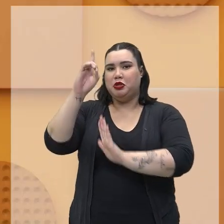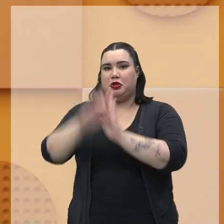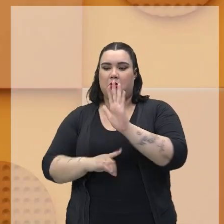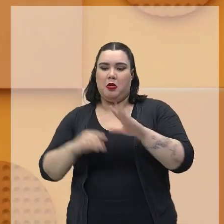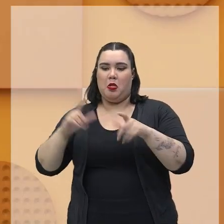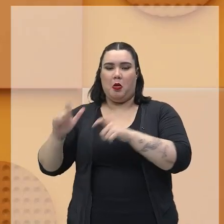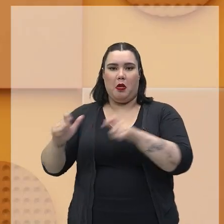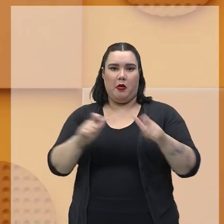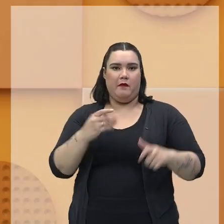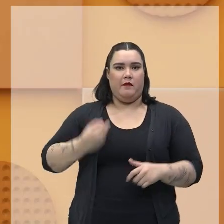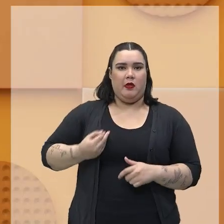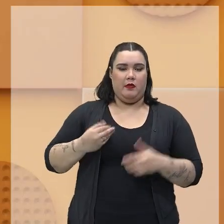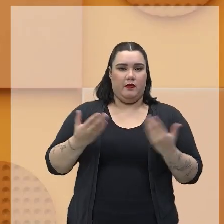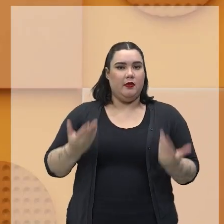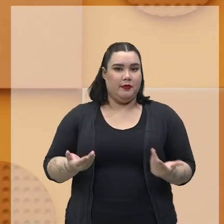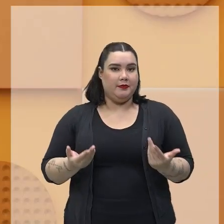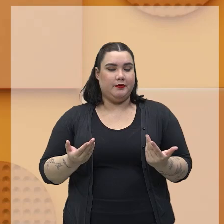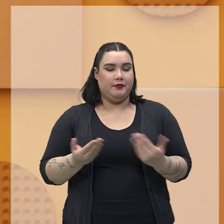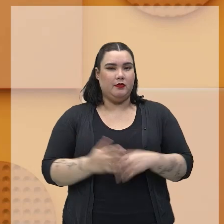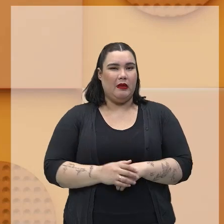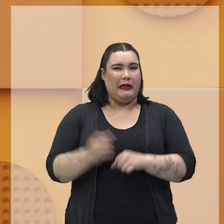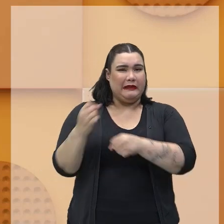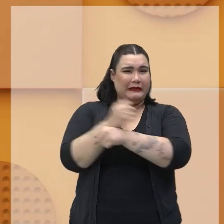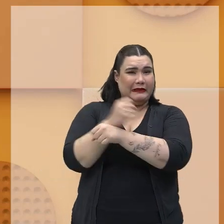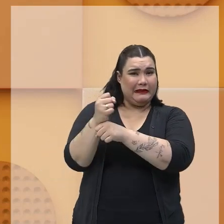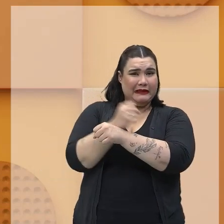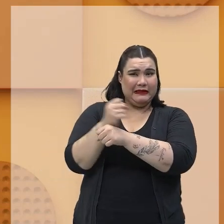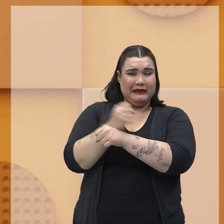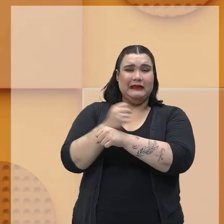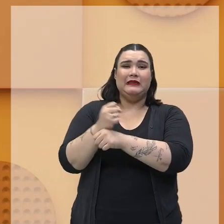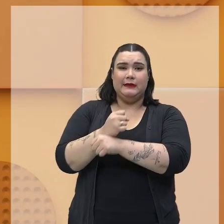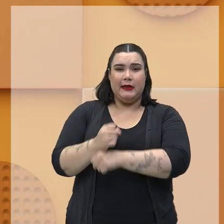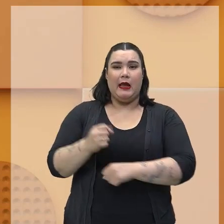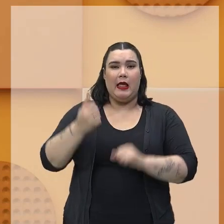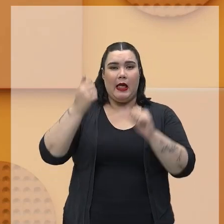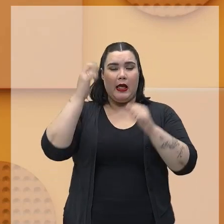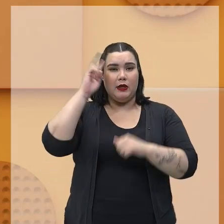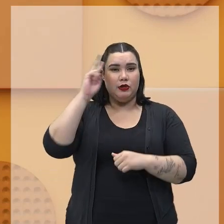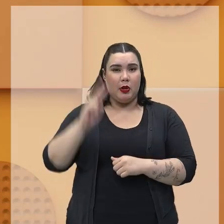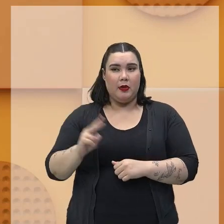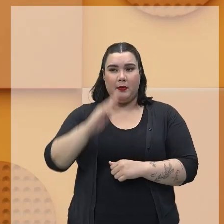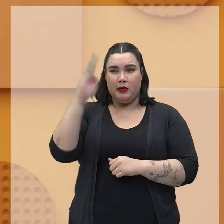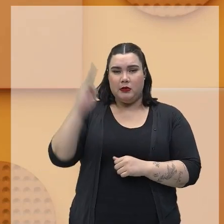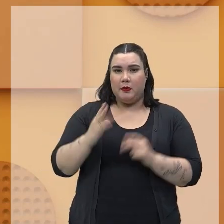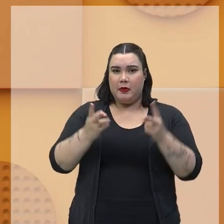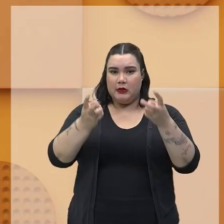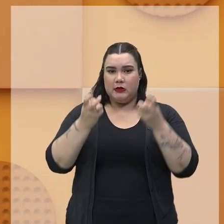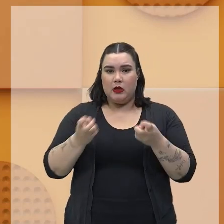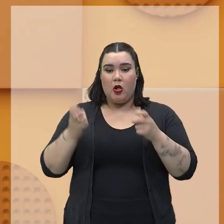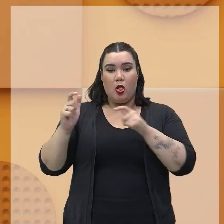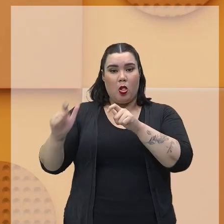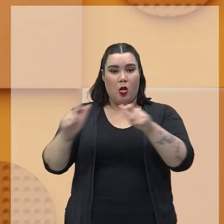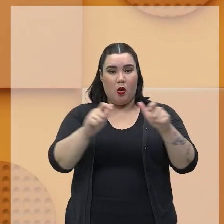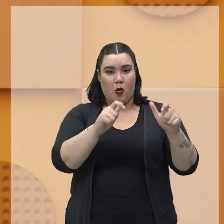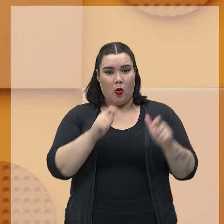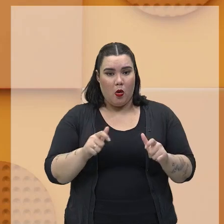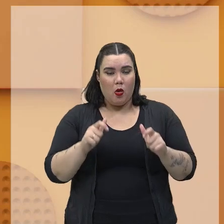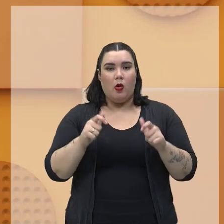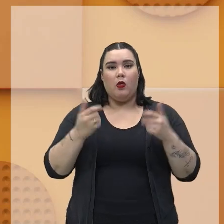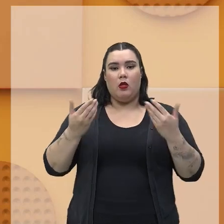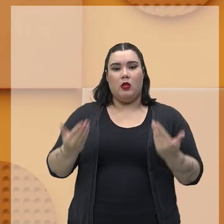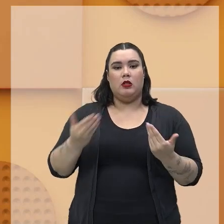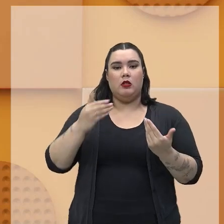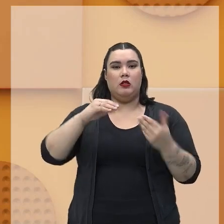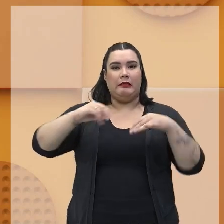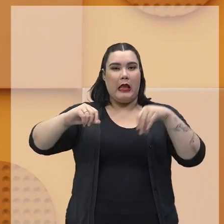Durante muitos anos, como a gente analisa a história do Brasil, a gente vê que as terras não eram, muitas vezes, consideradas como